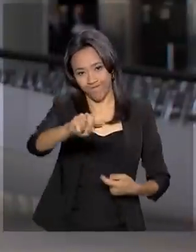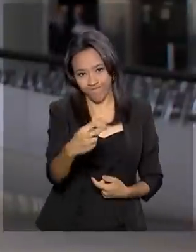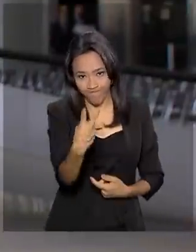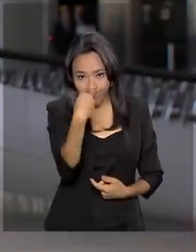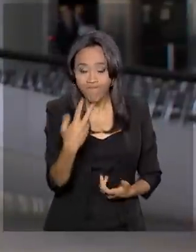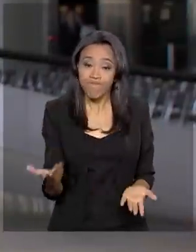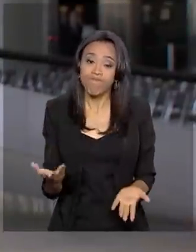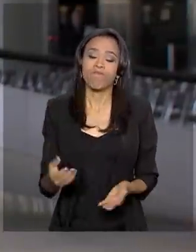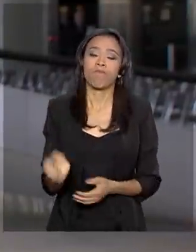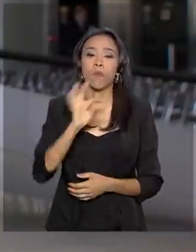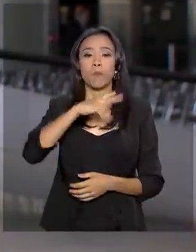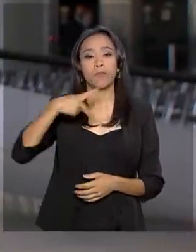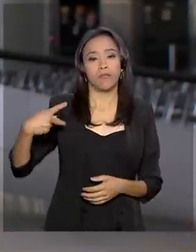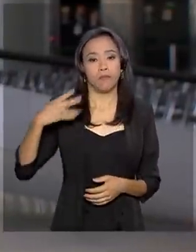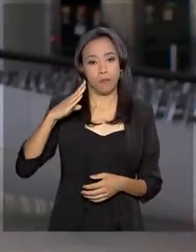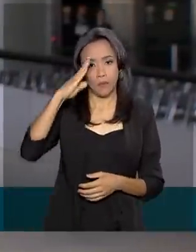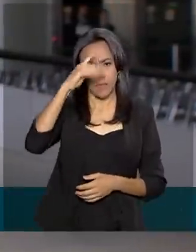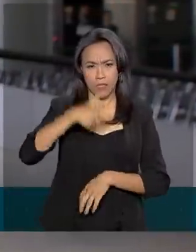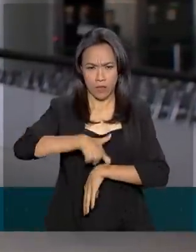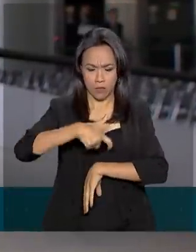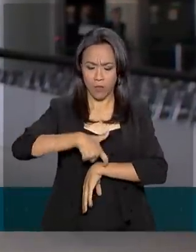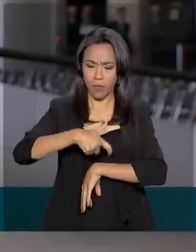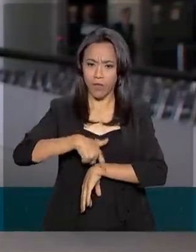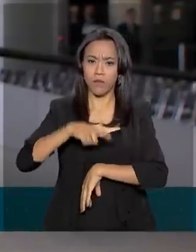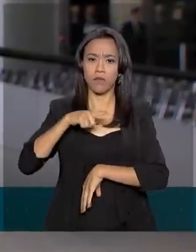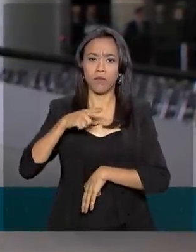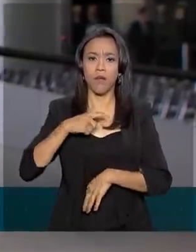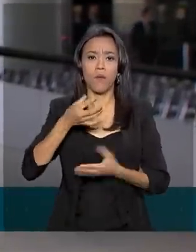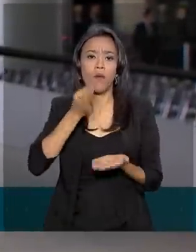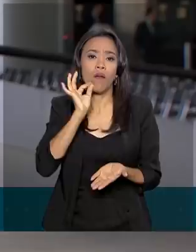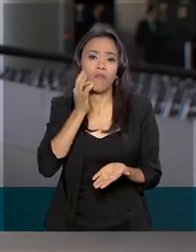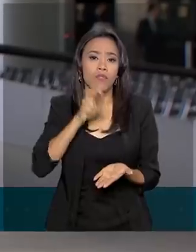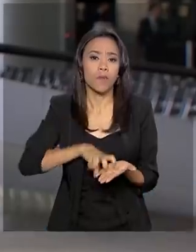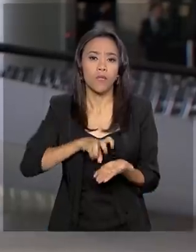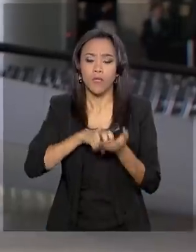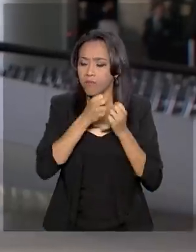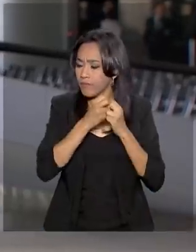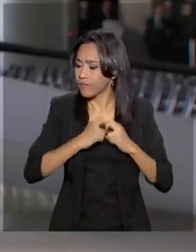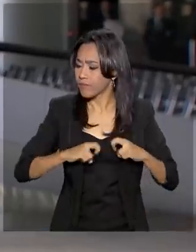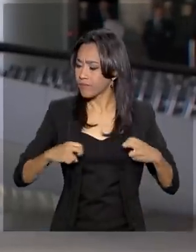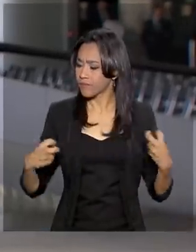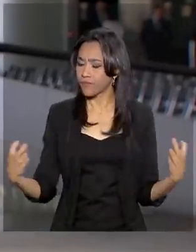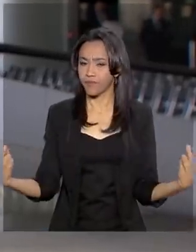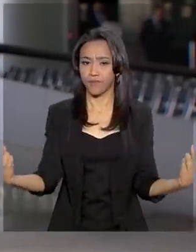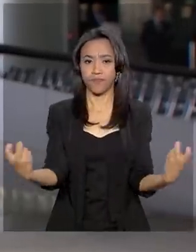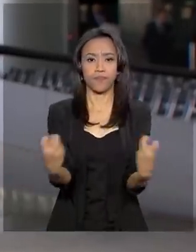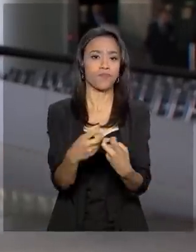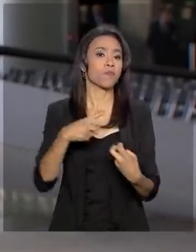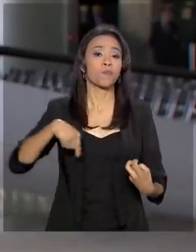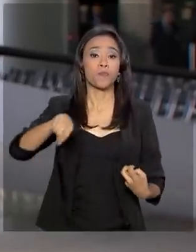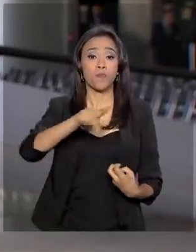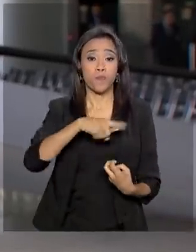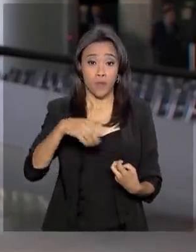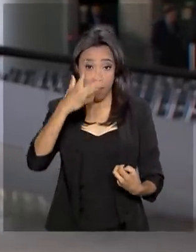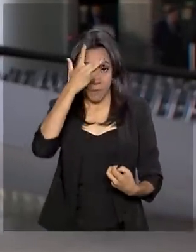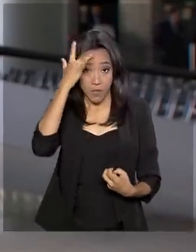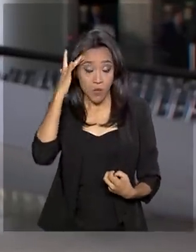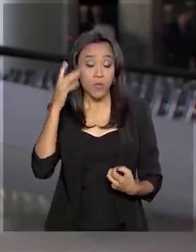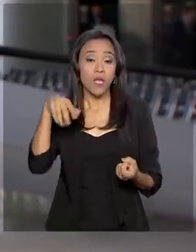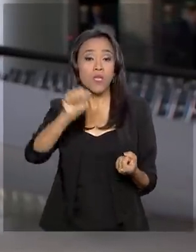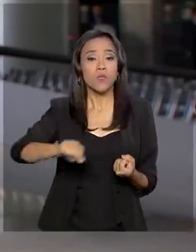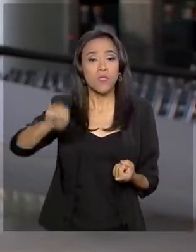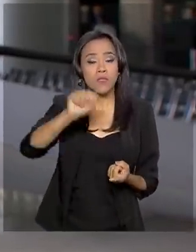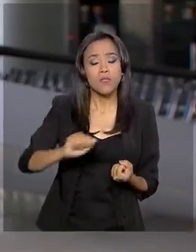o presidente Jair Bolsonaro, ele participa neste momento de um café da manhã com integrantes da Associação Catarinense de Emissoras de